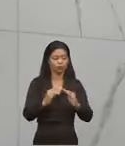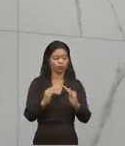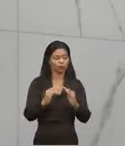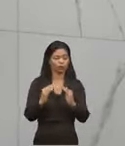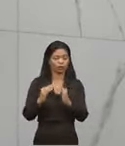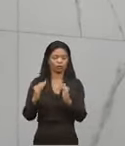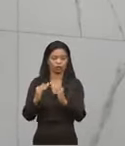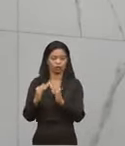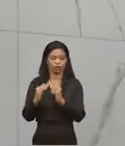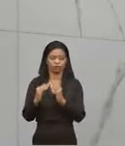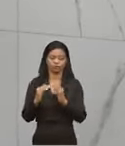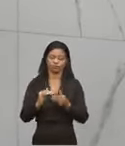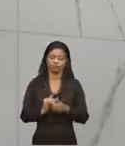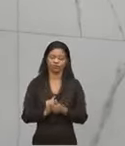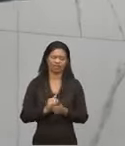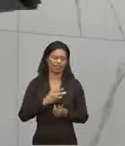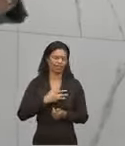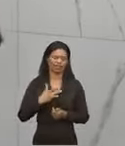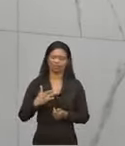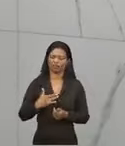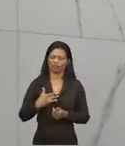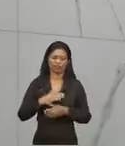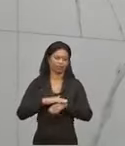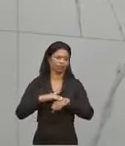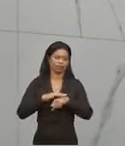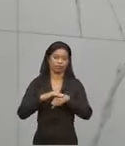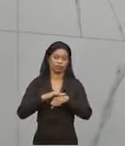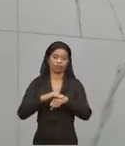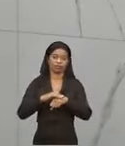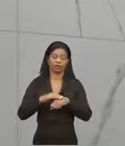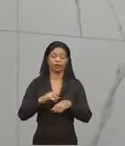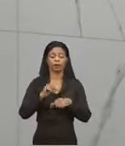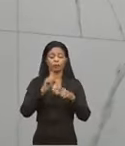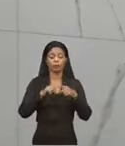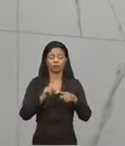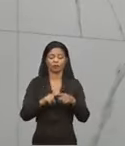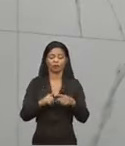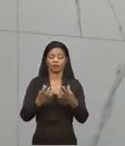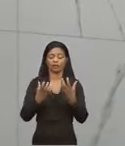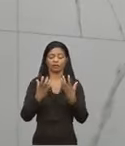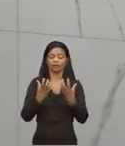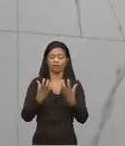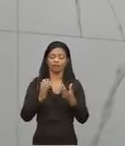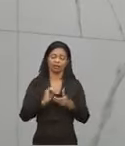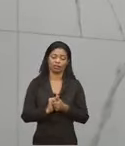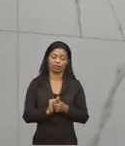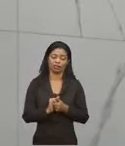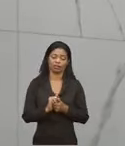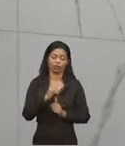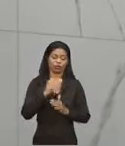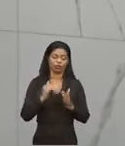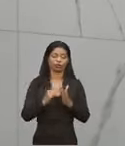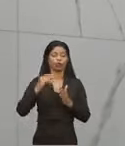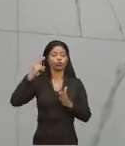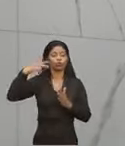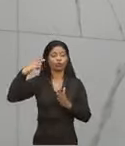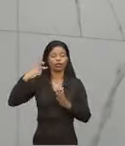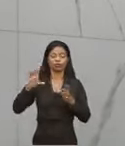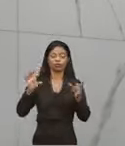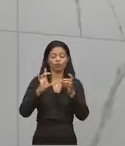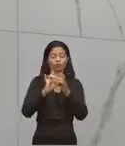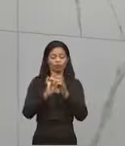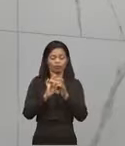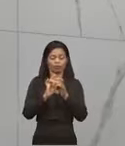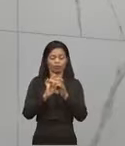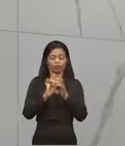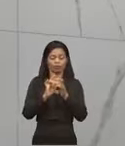os vereadores como um todo, Tagna, que é oposição, todo mundo abraçado para brigar pelo povo. Porque você sabe o que é